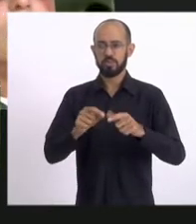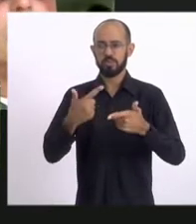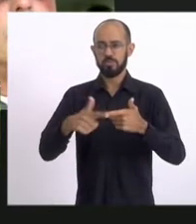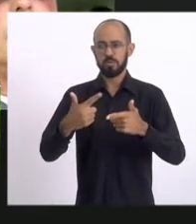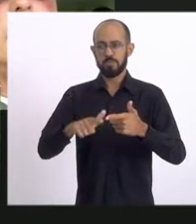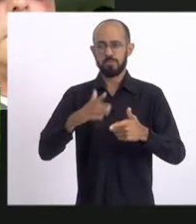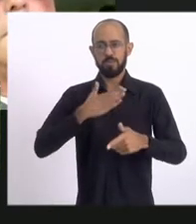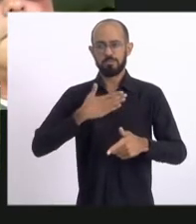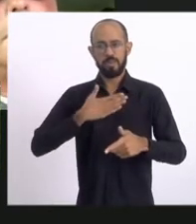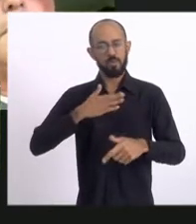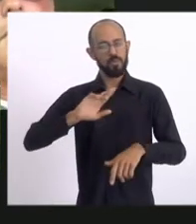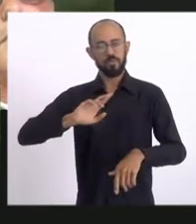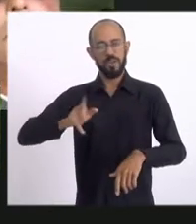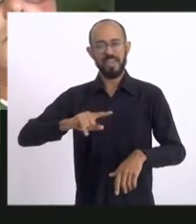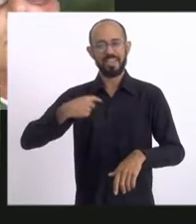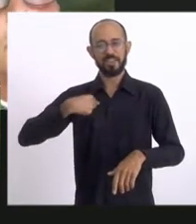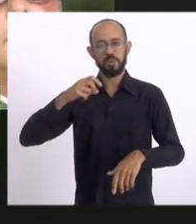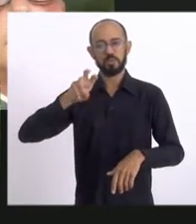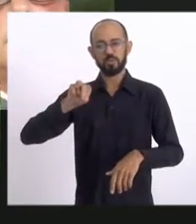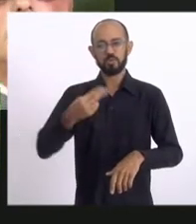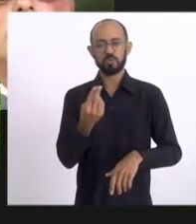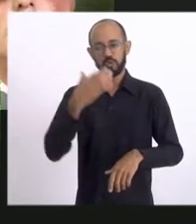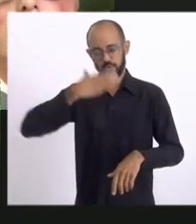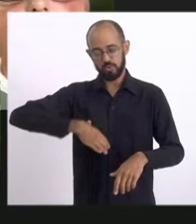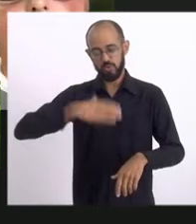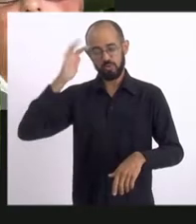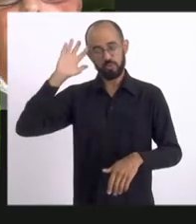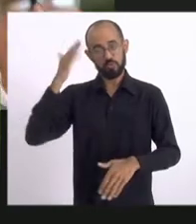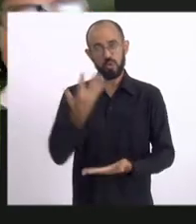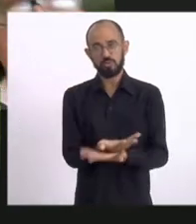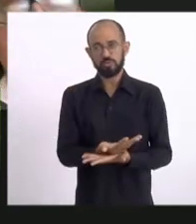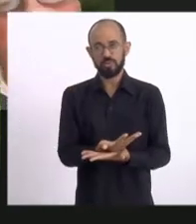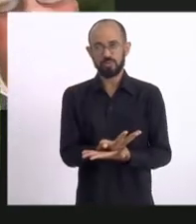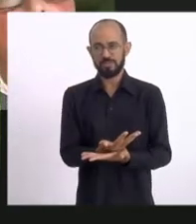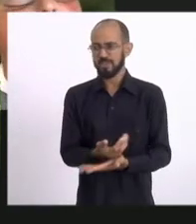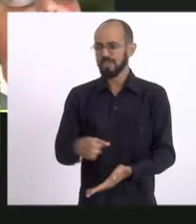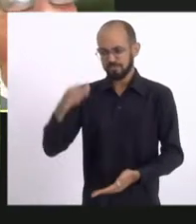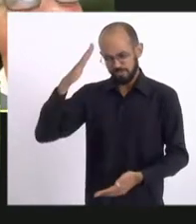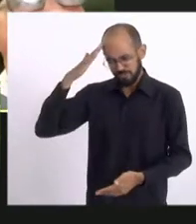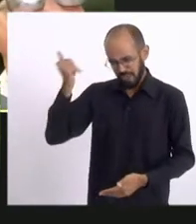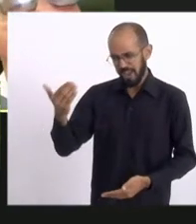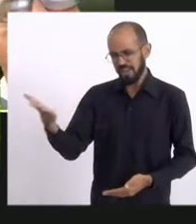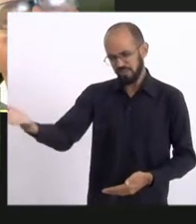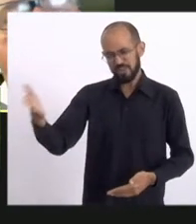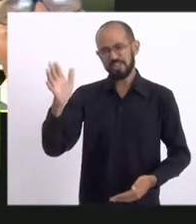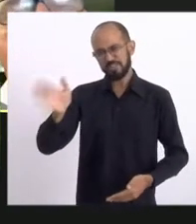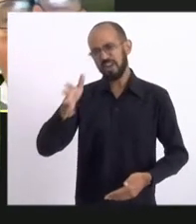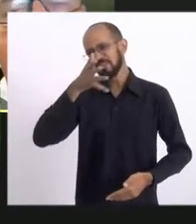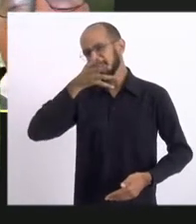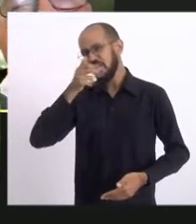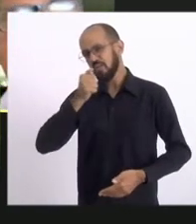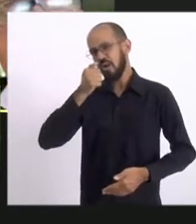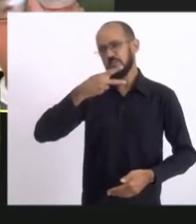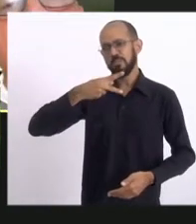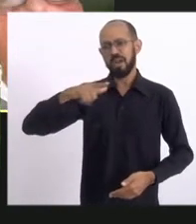eu sou solução. Eu sei disso. Retiro, quantos projetos meus você já salvou? Retiro o pedido